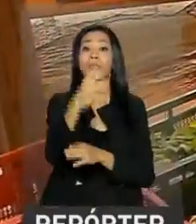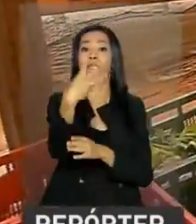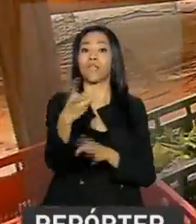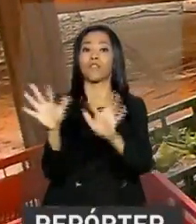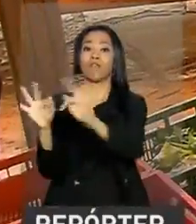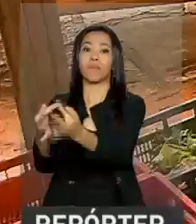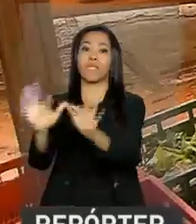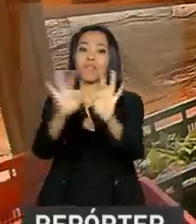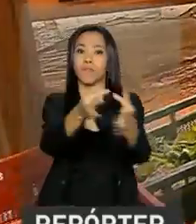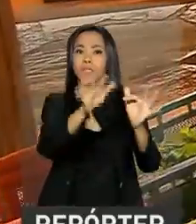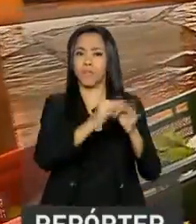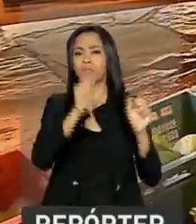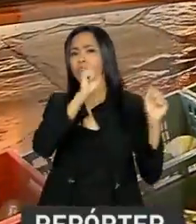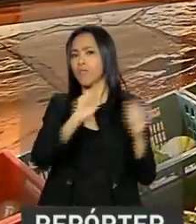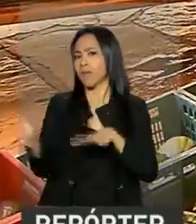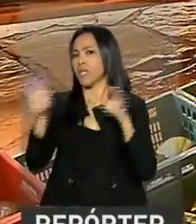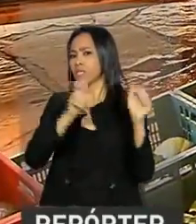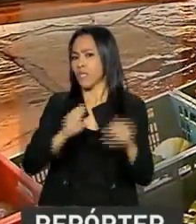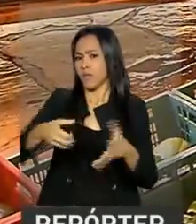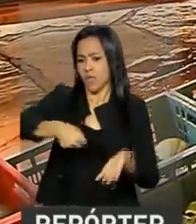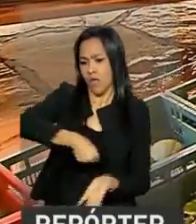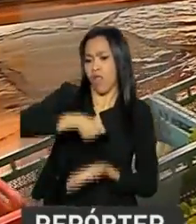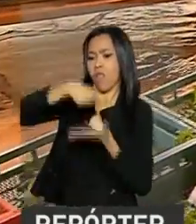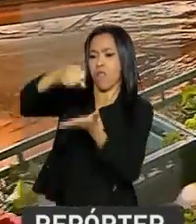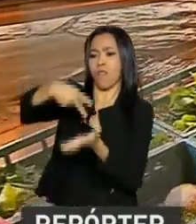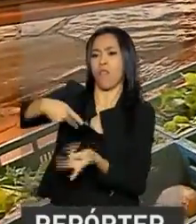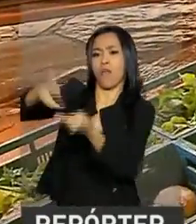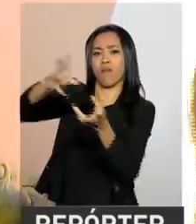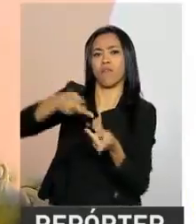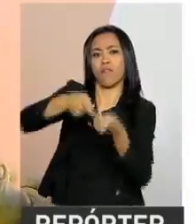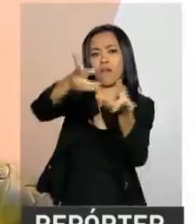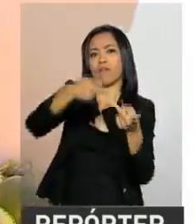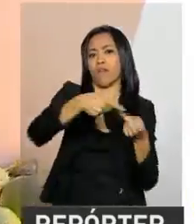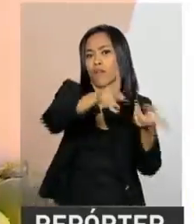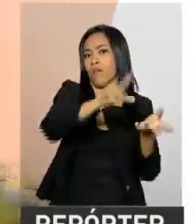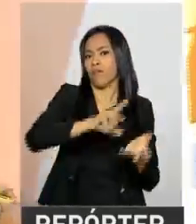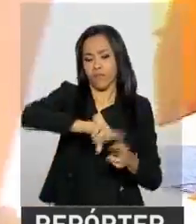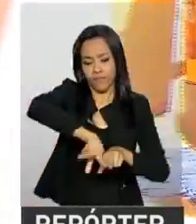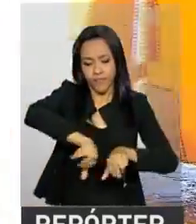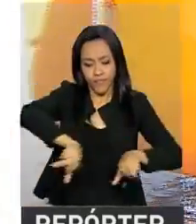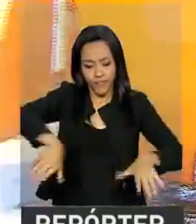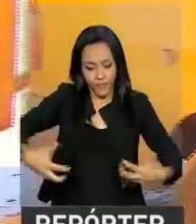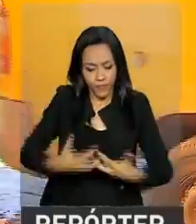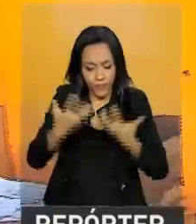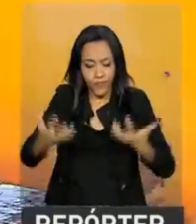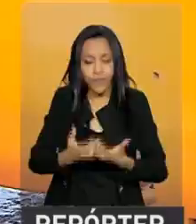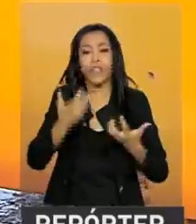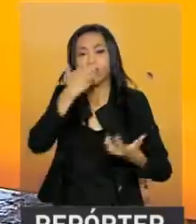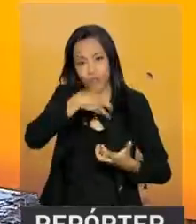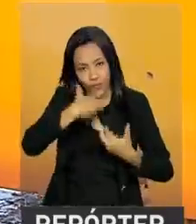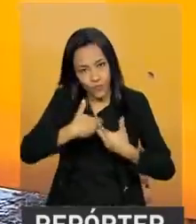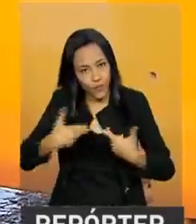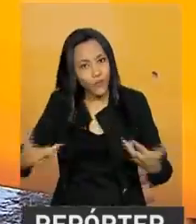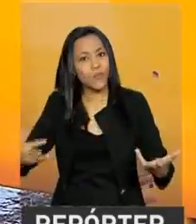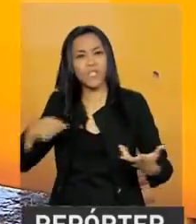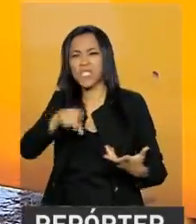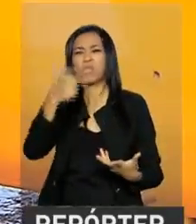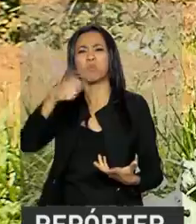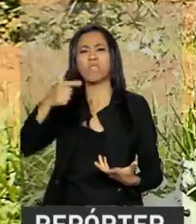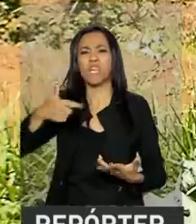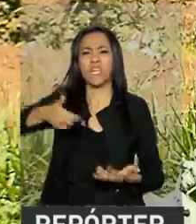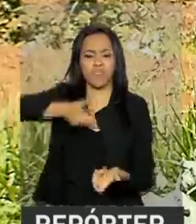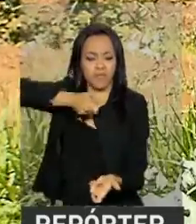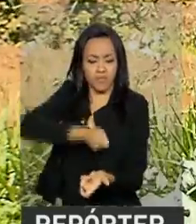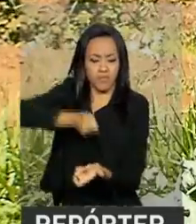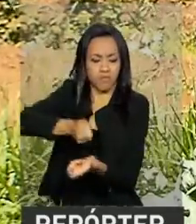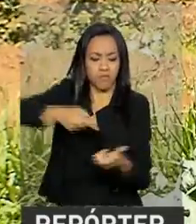recebem semanalmente uma cesta com uma variedade de hortaliças, legumes, verduras e frutas livres de agrotóxico.